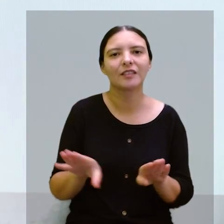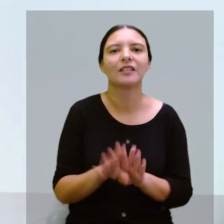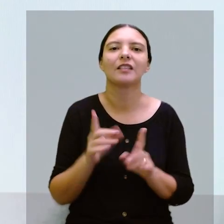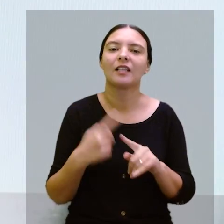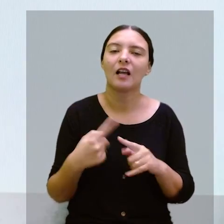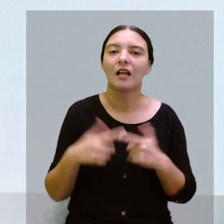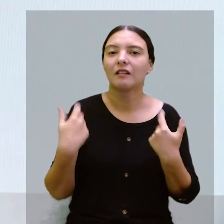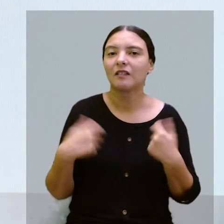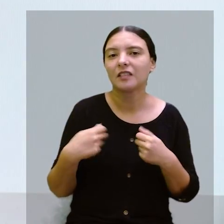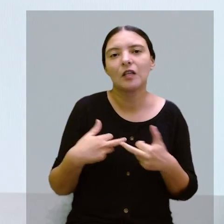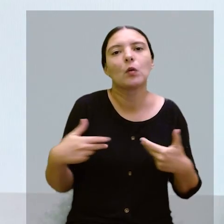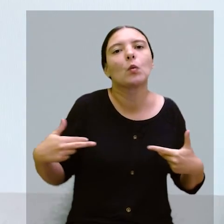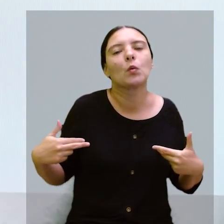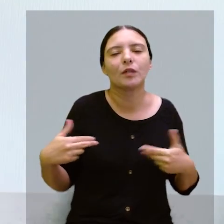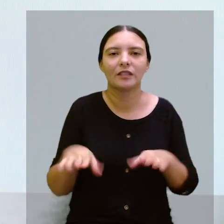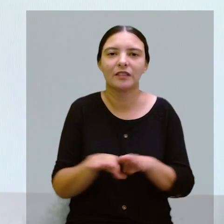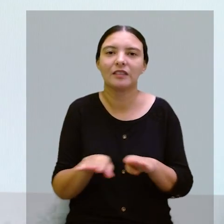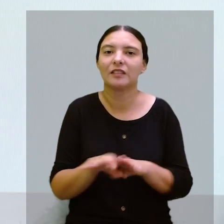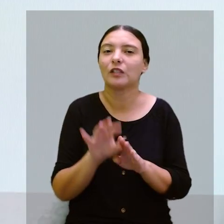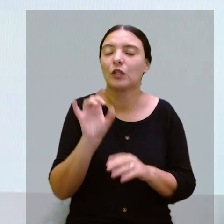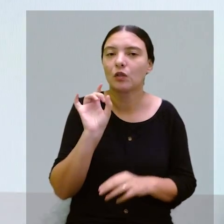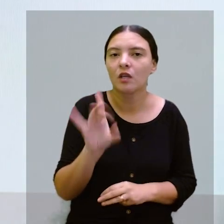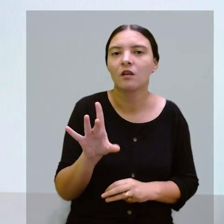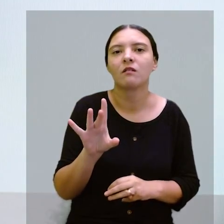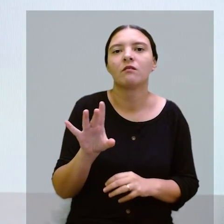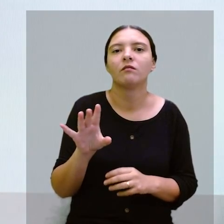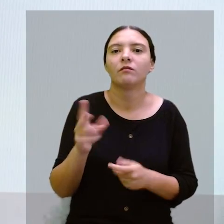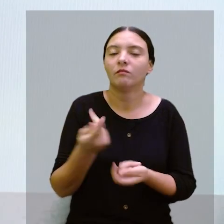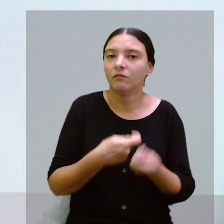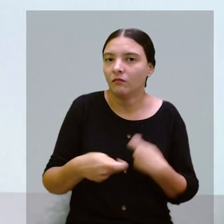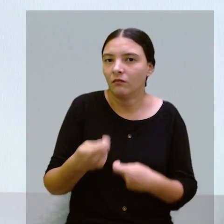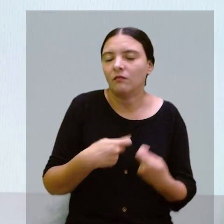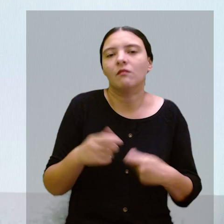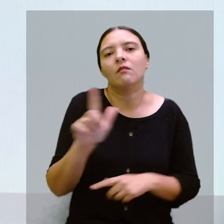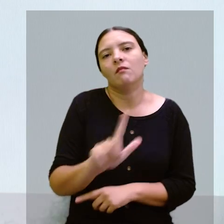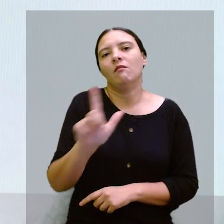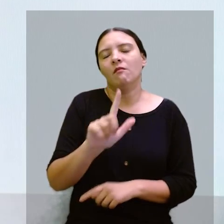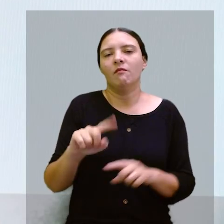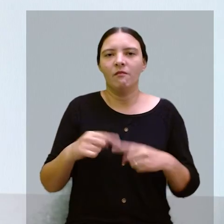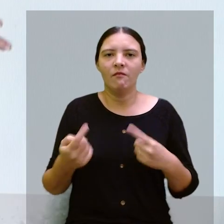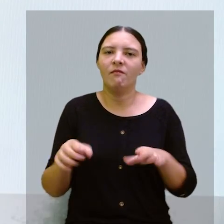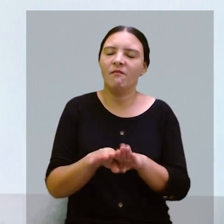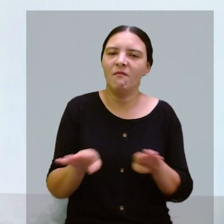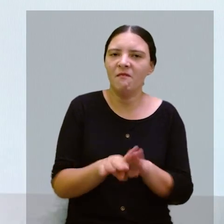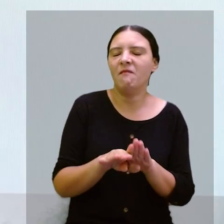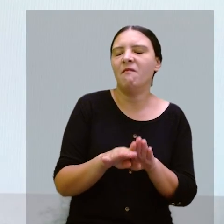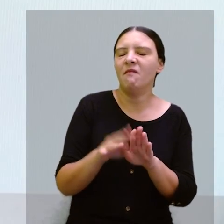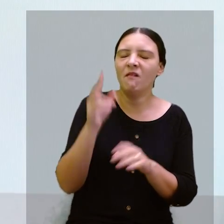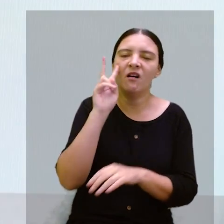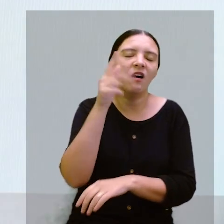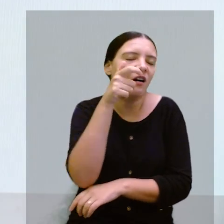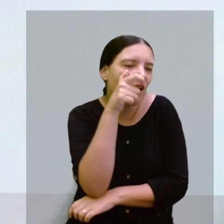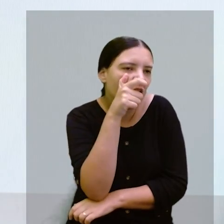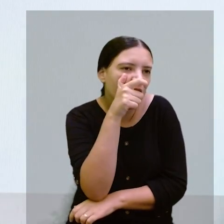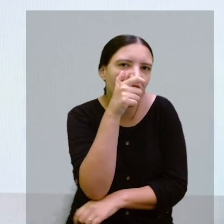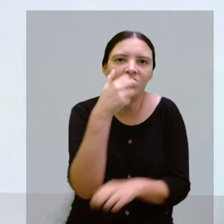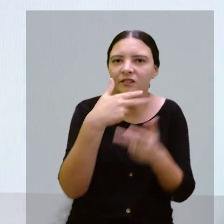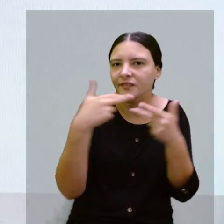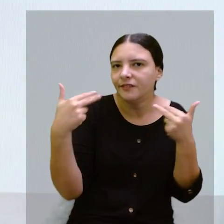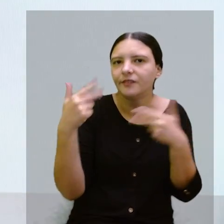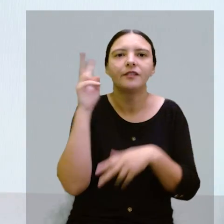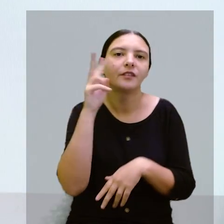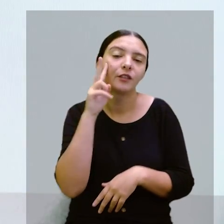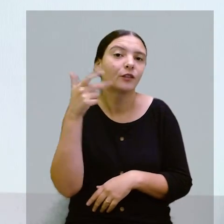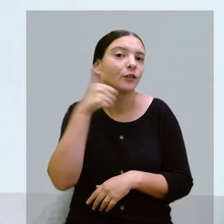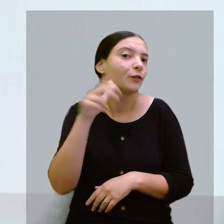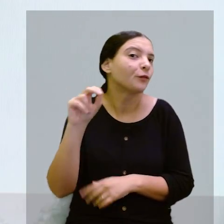necessidade de consumir essas questões. Não só consumir no sentido econômico, claro, mas consumir no sentido de ouvir um caso, saber também da história que sua